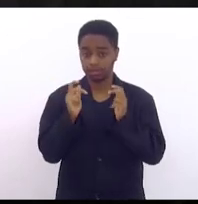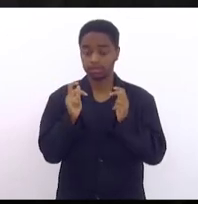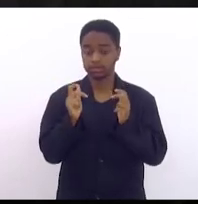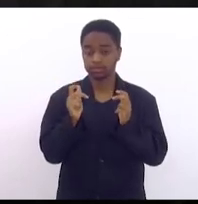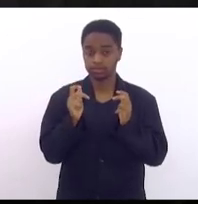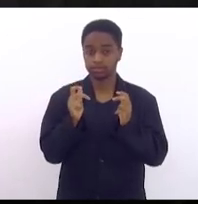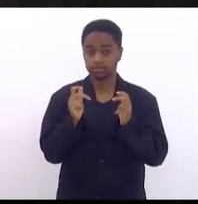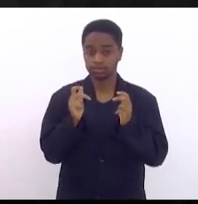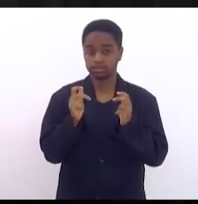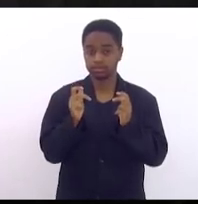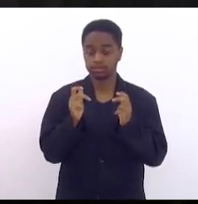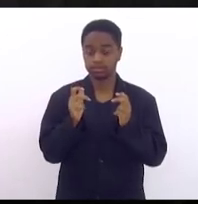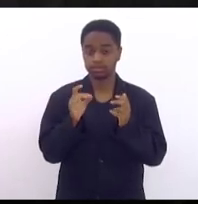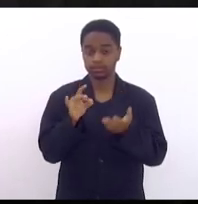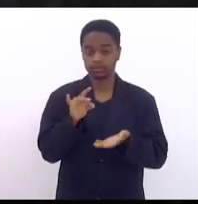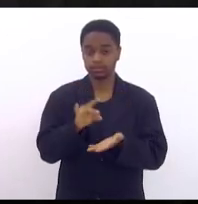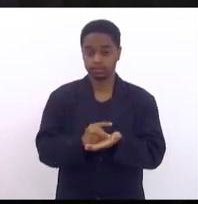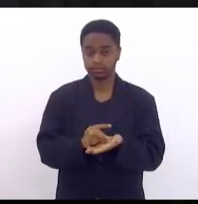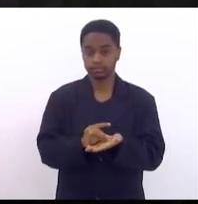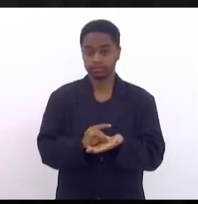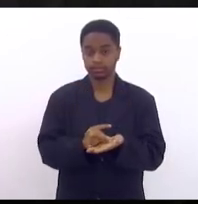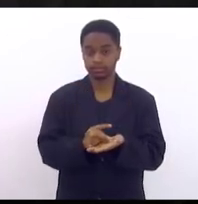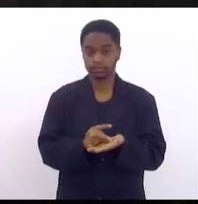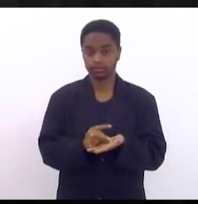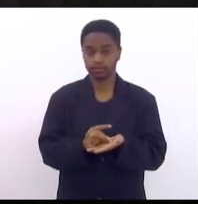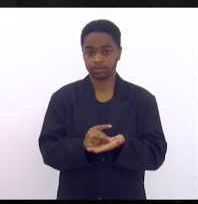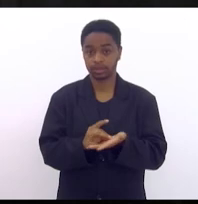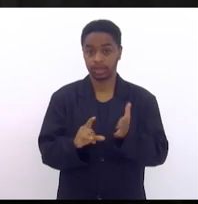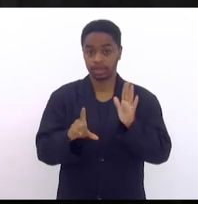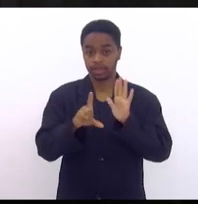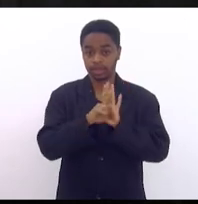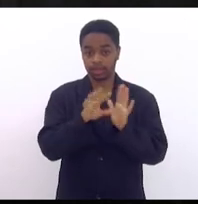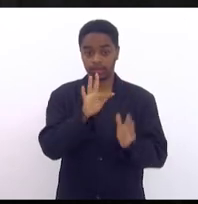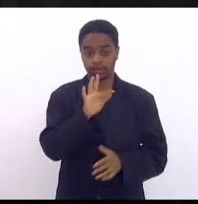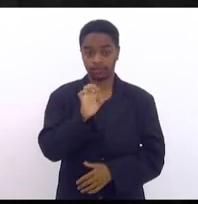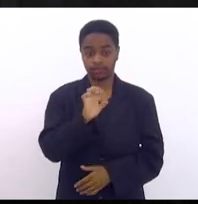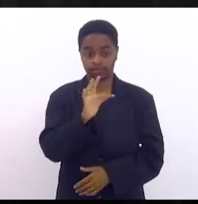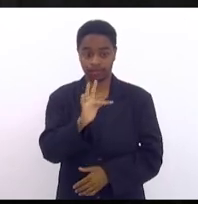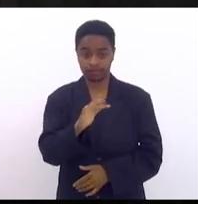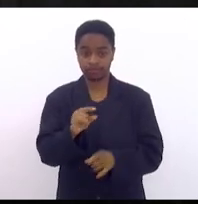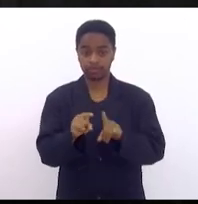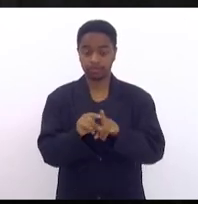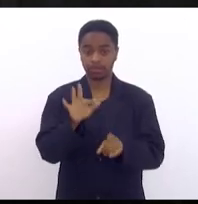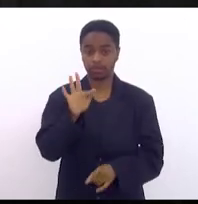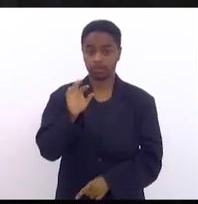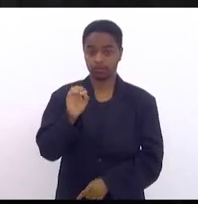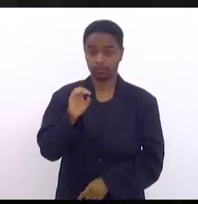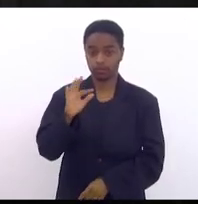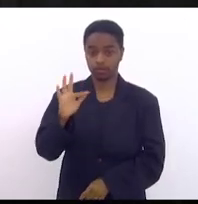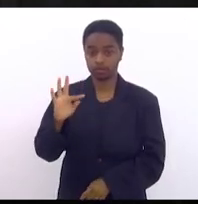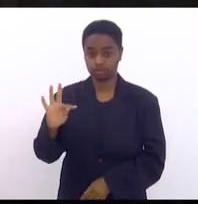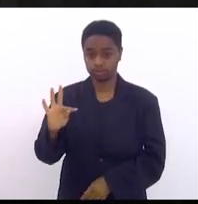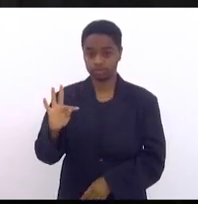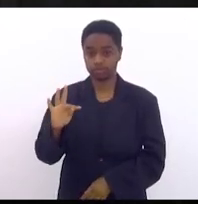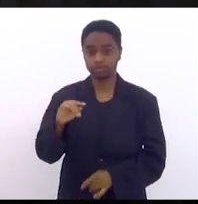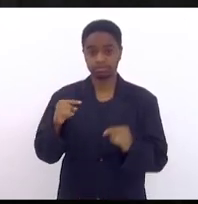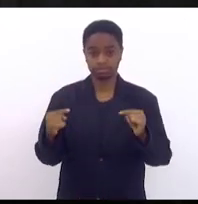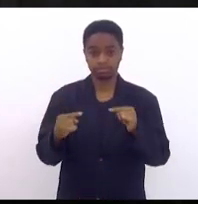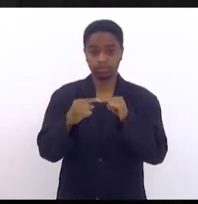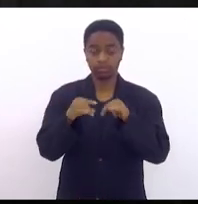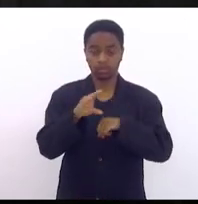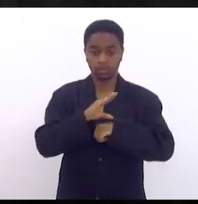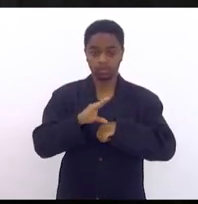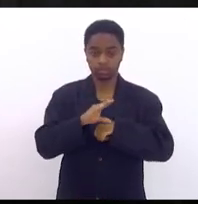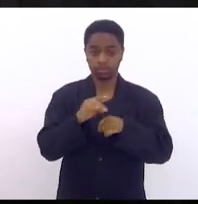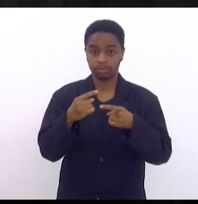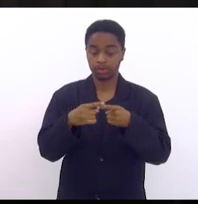reconheceu que as leis do FEF e do FOTE eram constitucionais. O